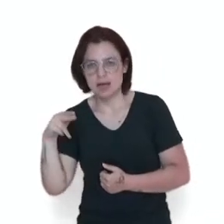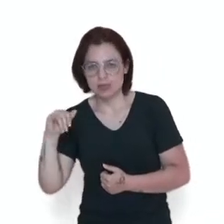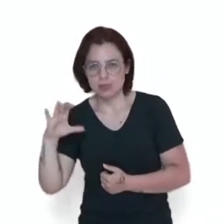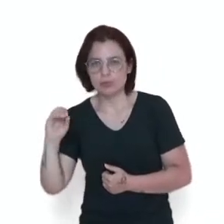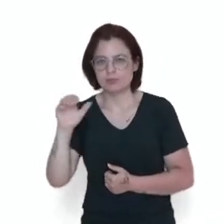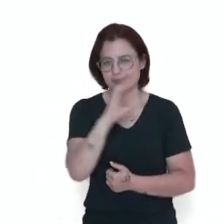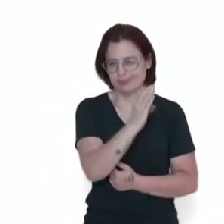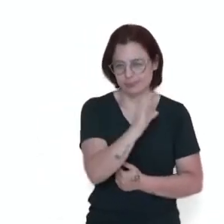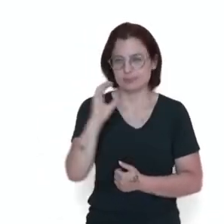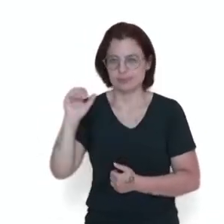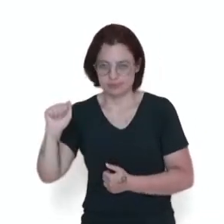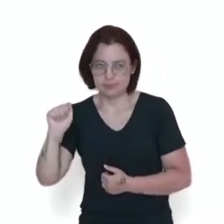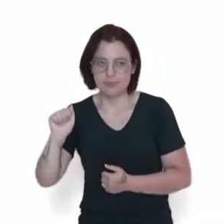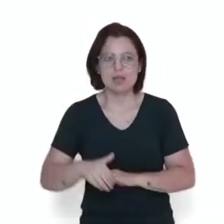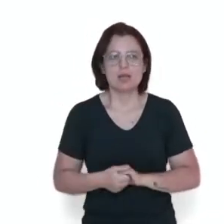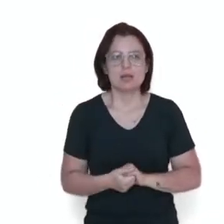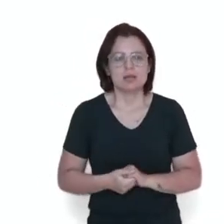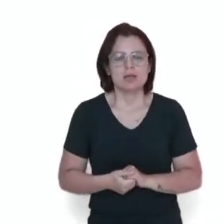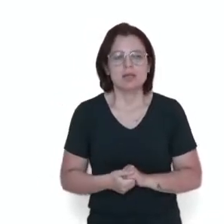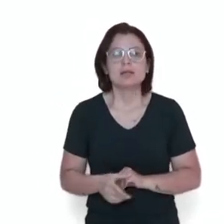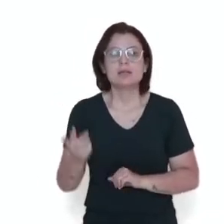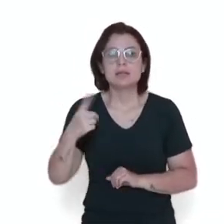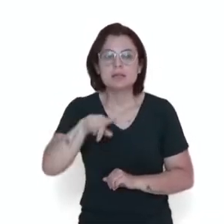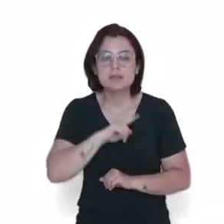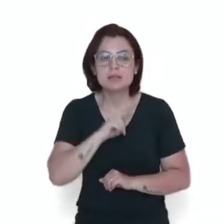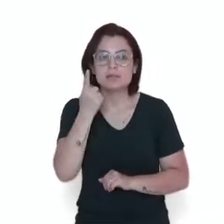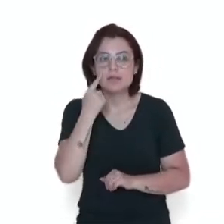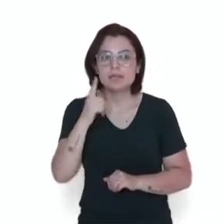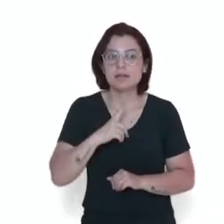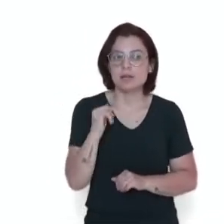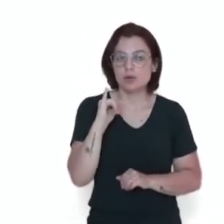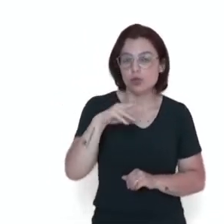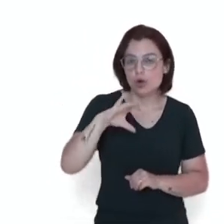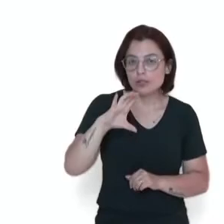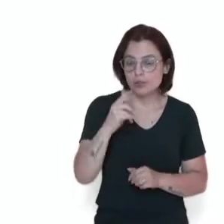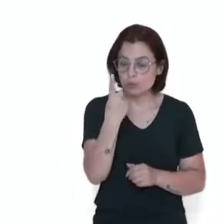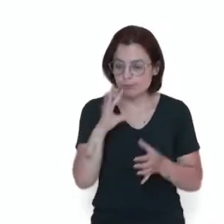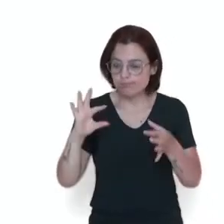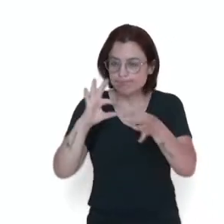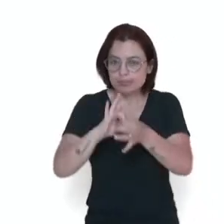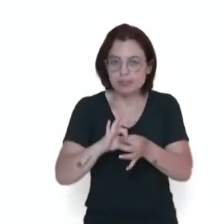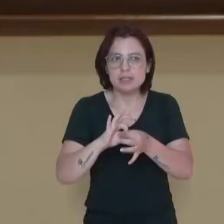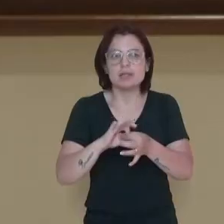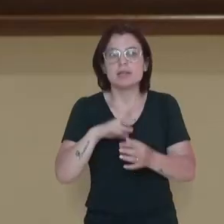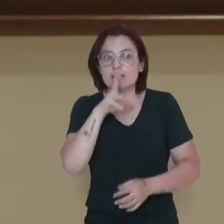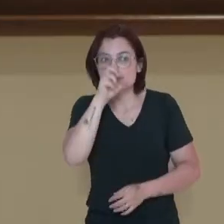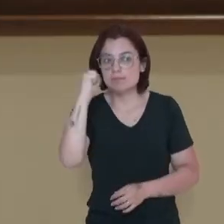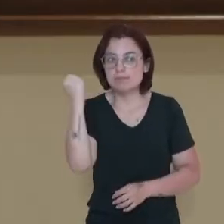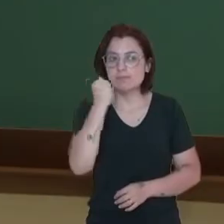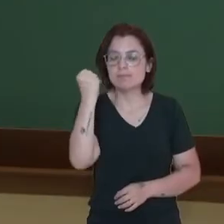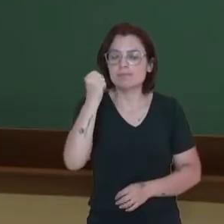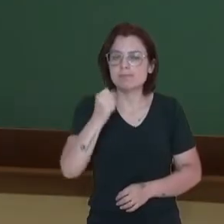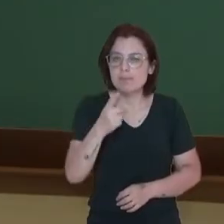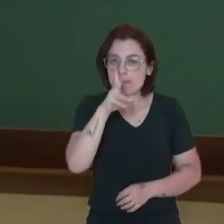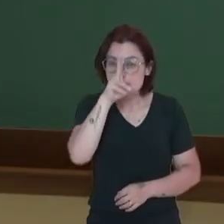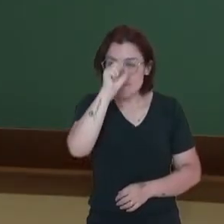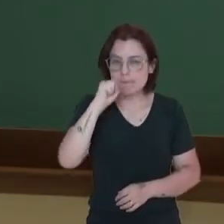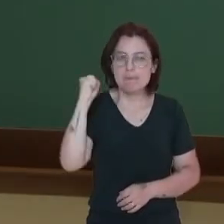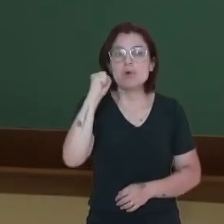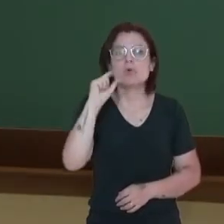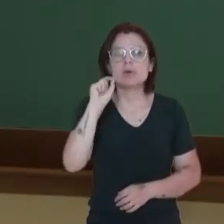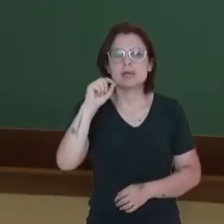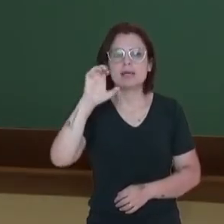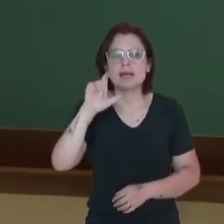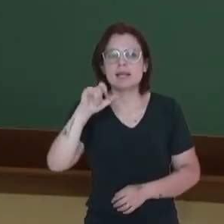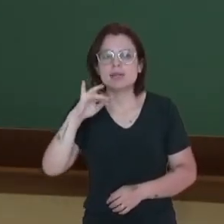Como um composto iônico tem ao menos uma ligação iônica, a força predominante é a força eletrostática, que vem da diferença